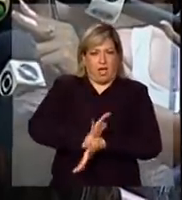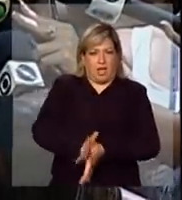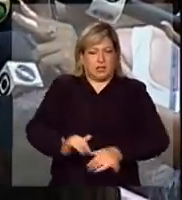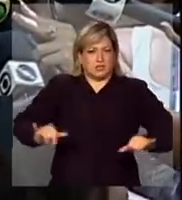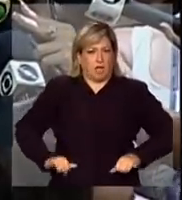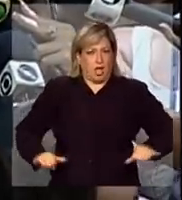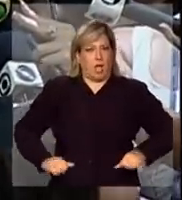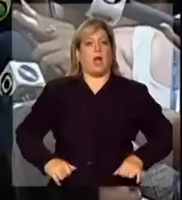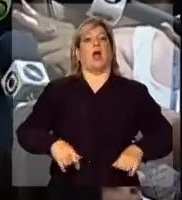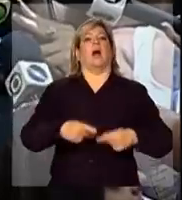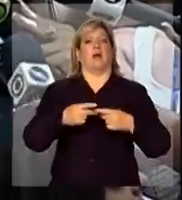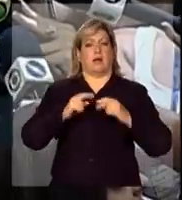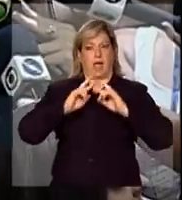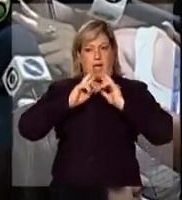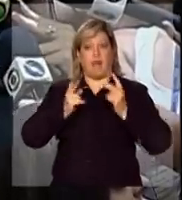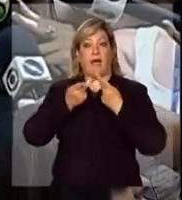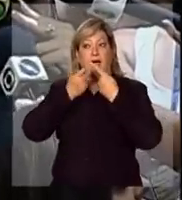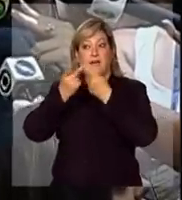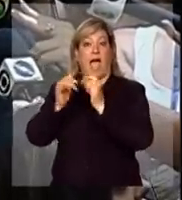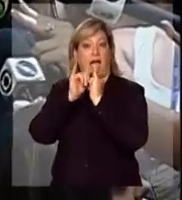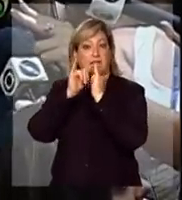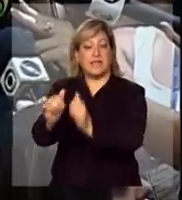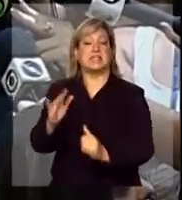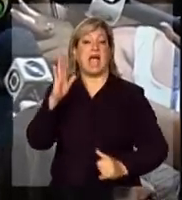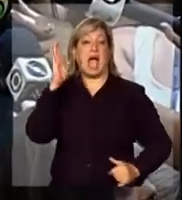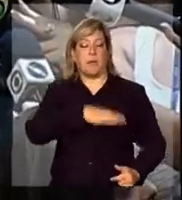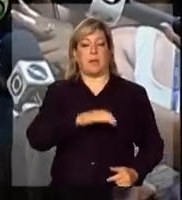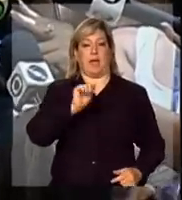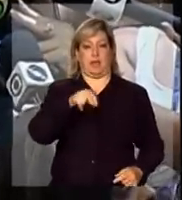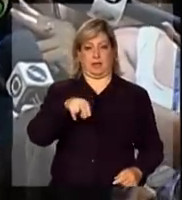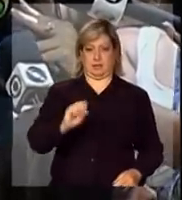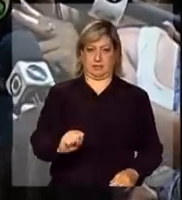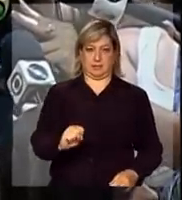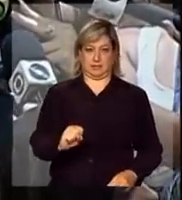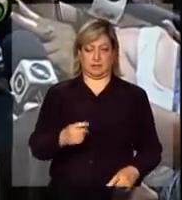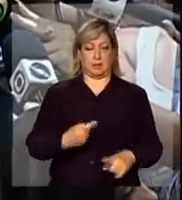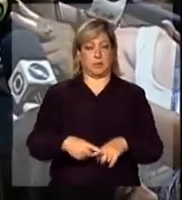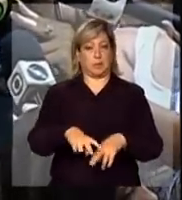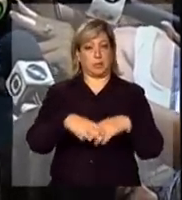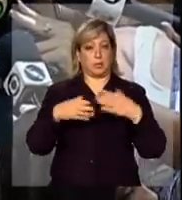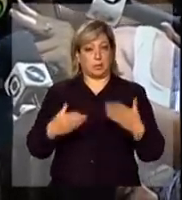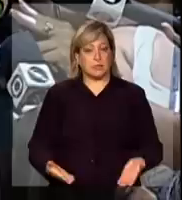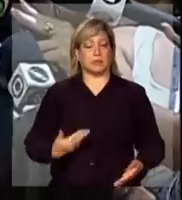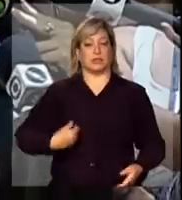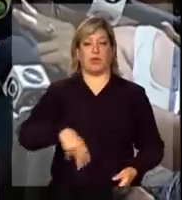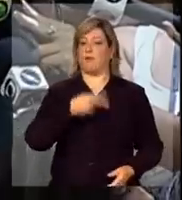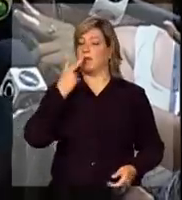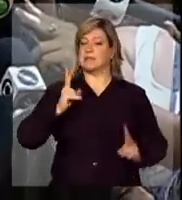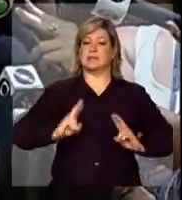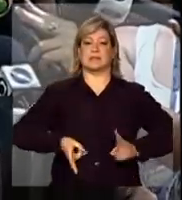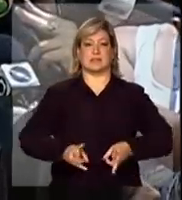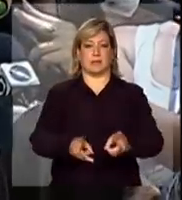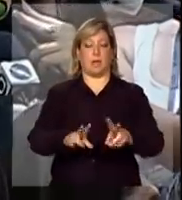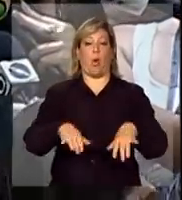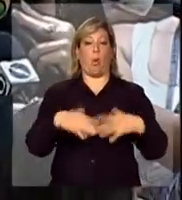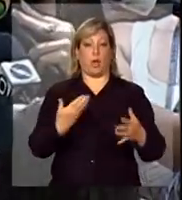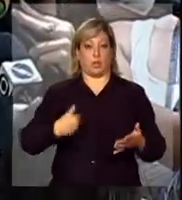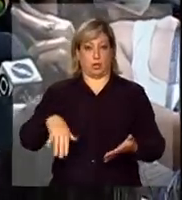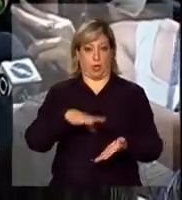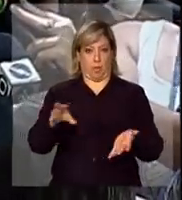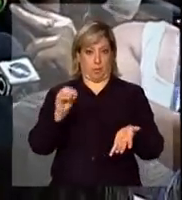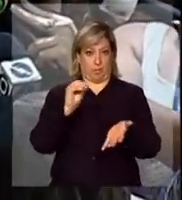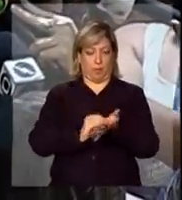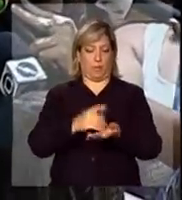sobre a operadora. Essa é uma ação fundamental, por isso, inclusive, nós falamos permanentemente. Quando nós instituímos o ciclo